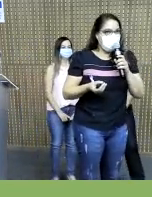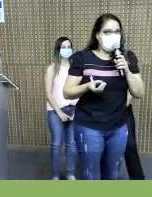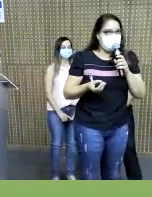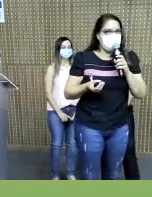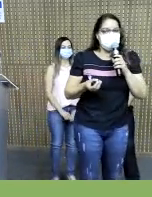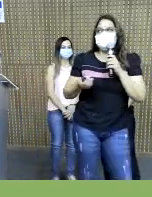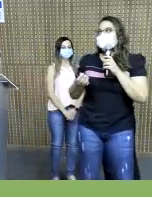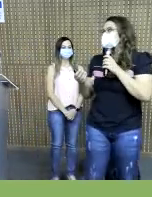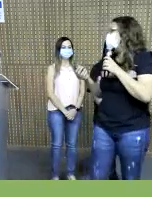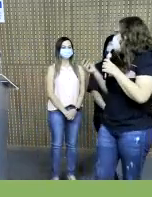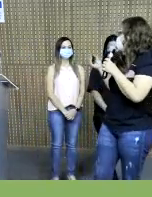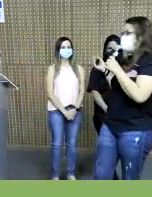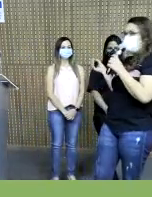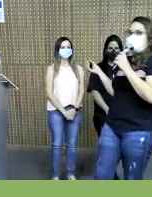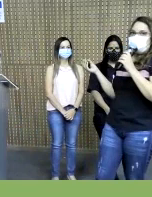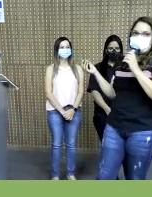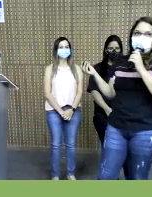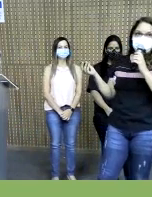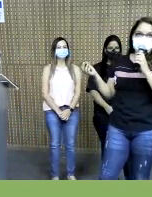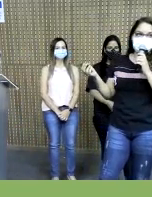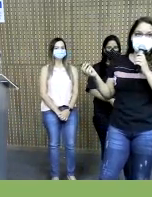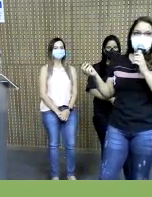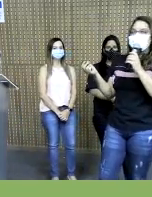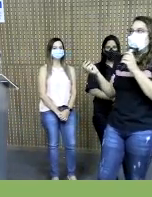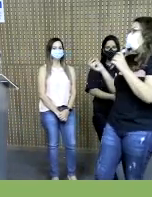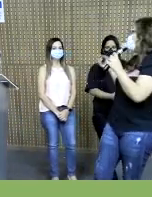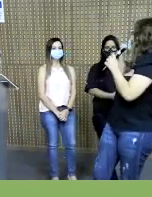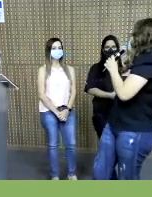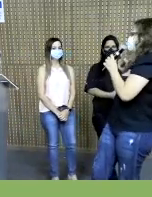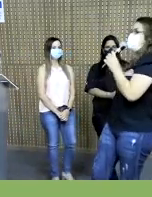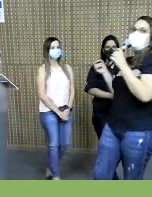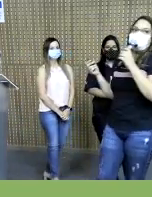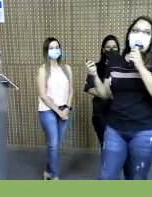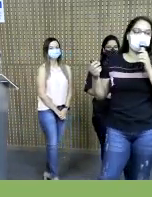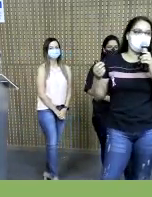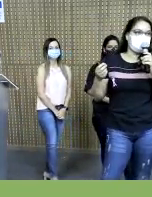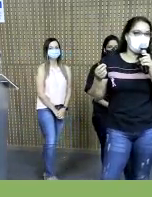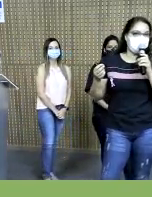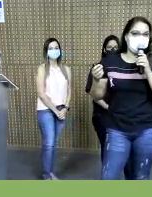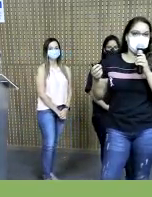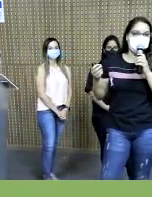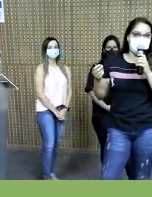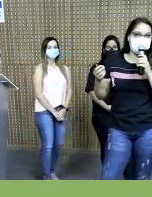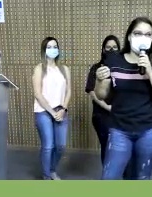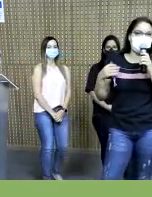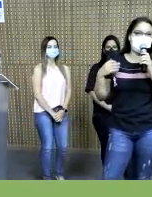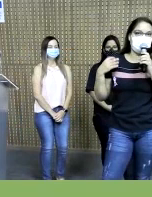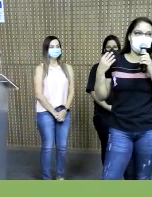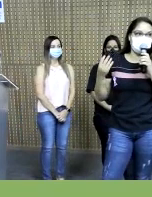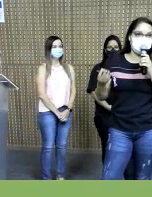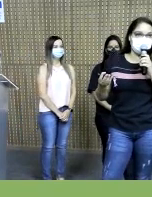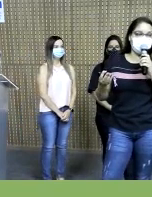desses slides, que é a doutora Lana, nossa dentista, e a Marissa, que é nossa administrativa da unidade. Então, eles estão